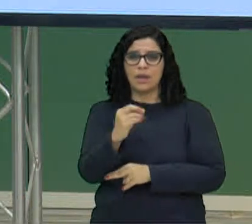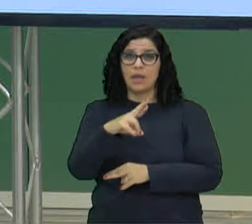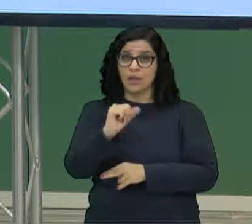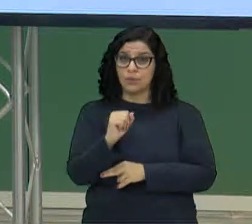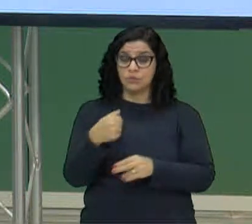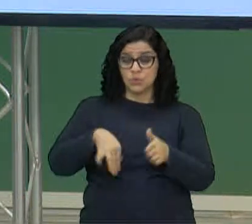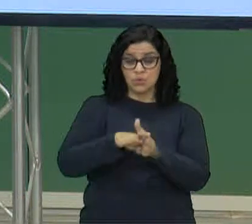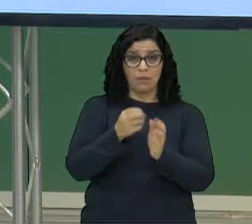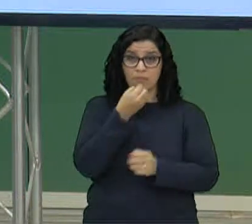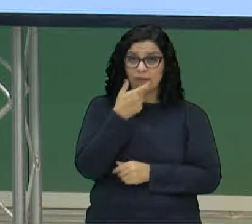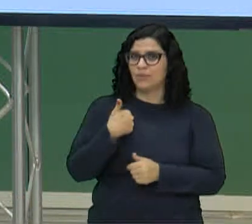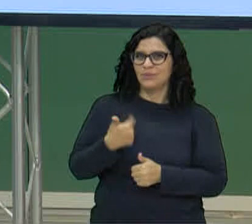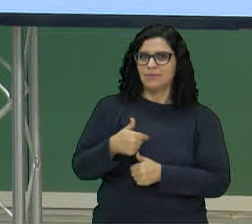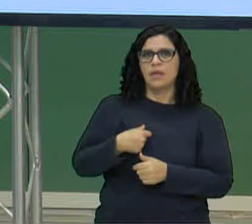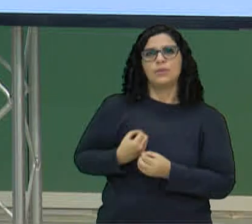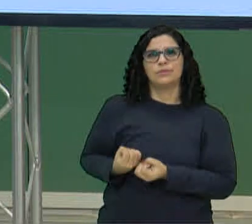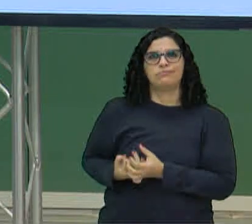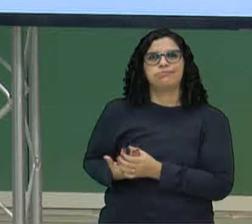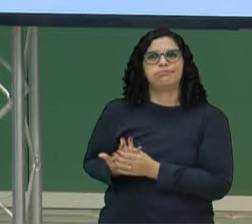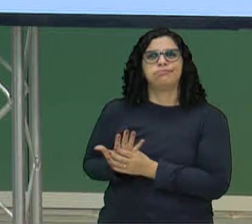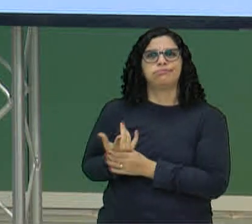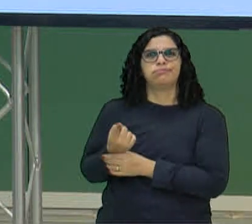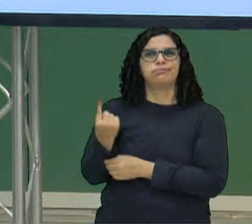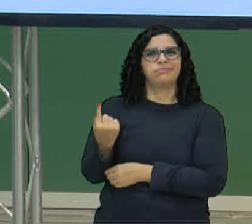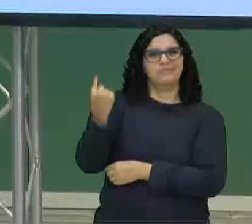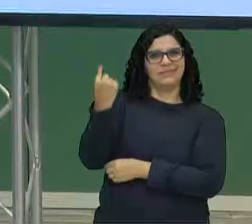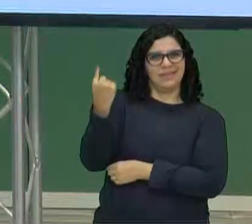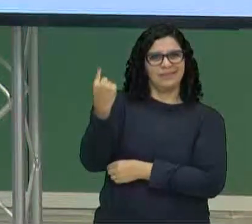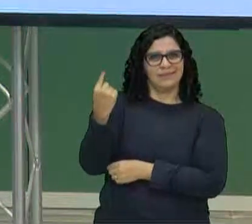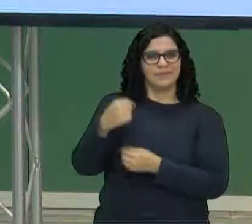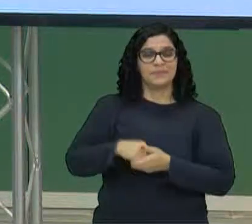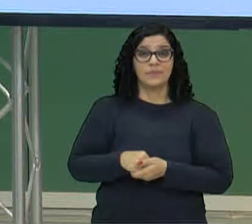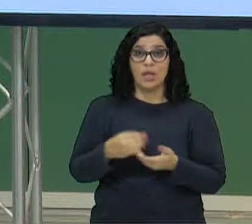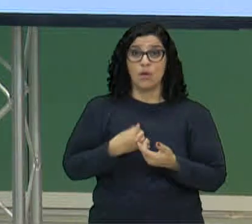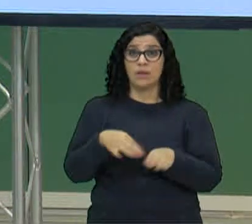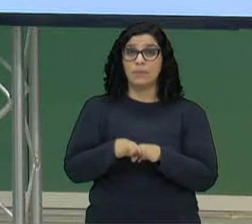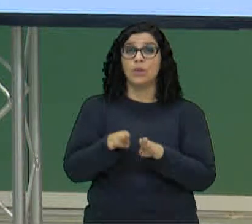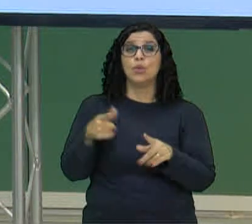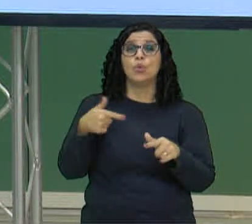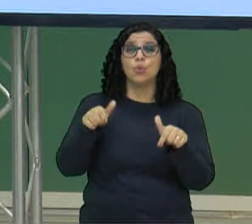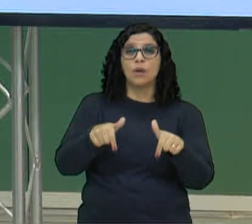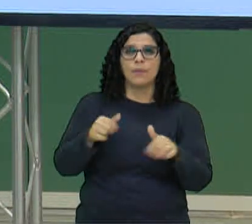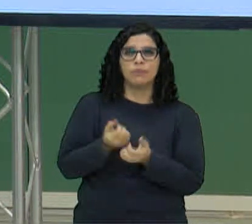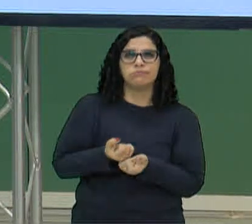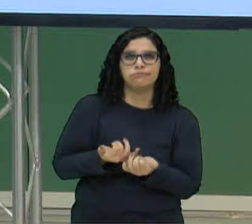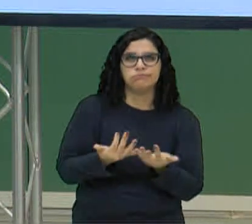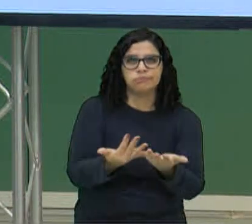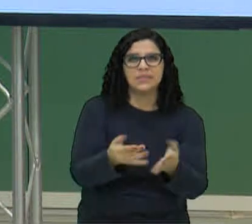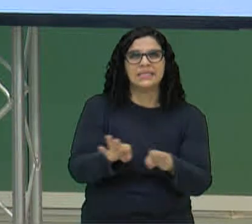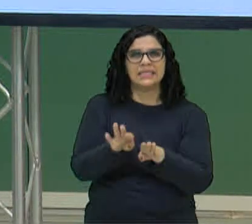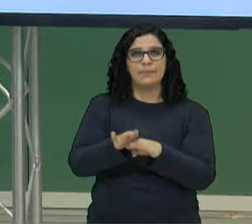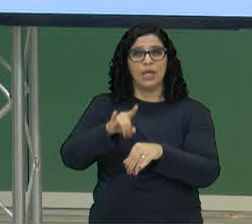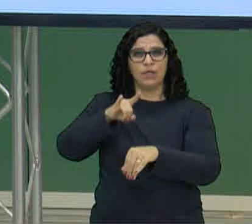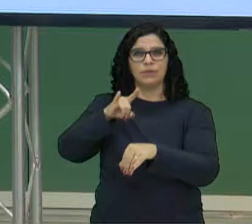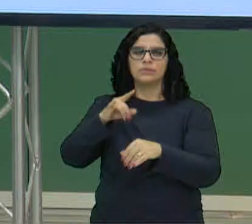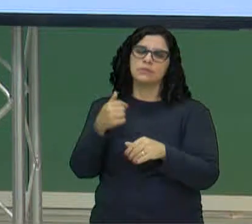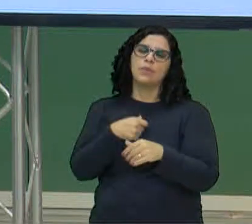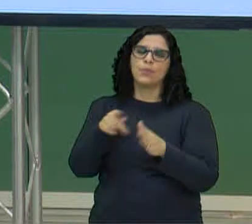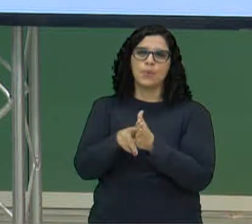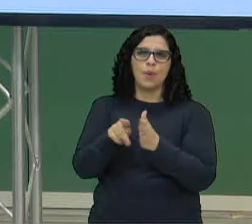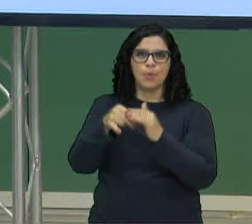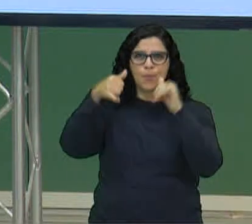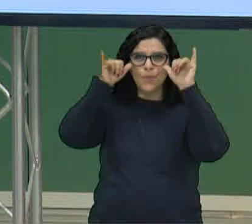não atinge muito bem, surge essa samambaia. Pastagem, por causa da urina do gado e do sal mineral utilizado, ele